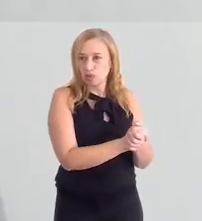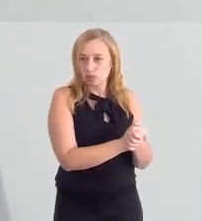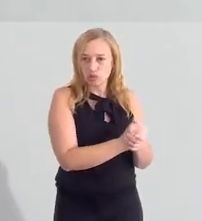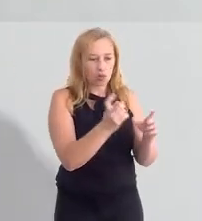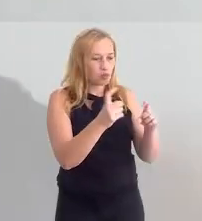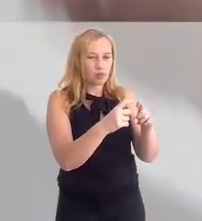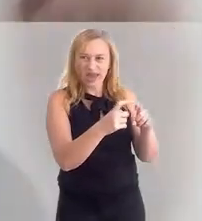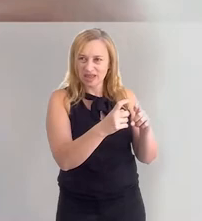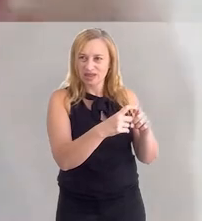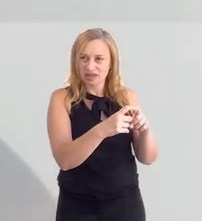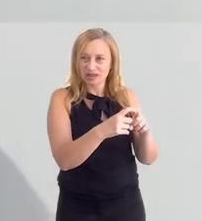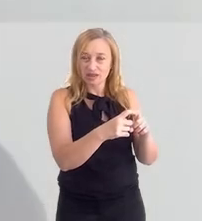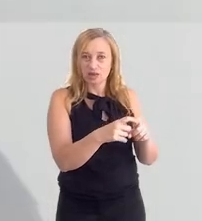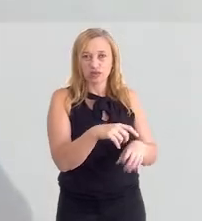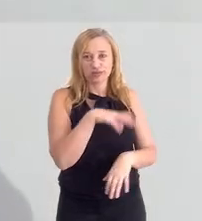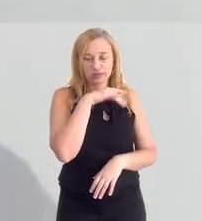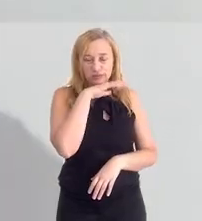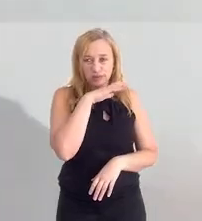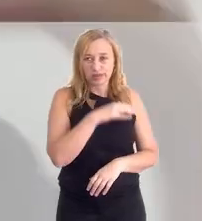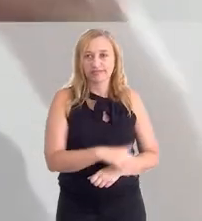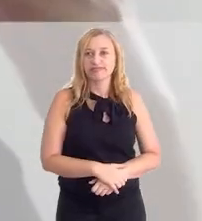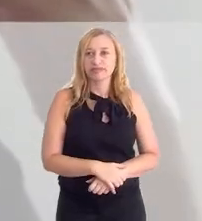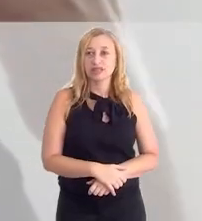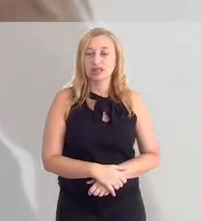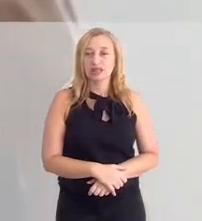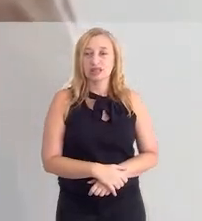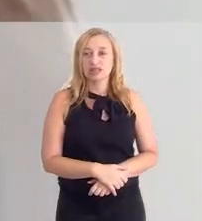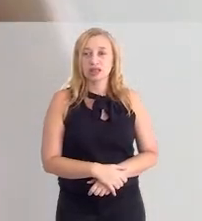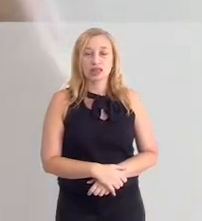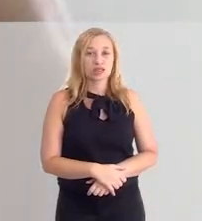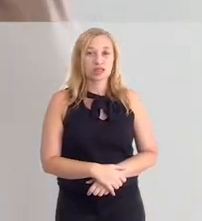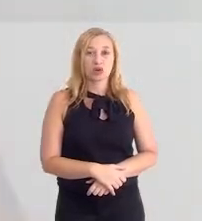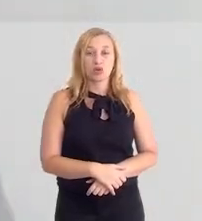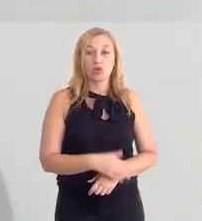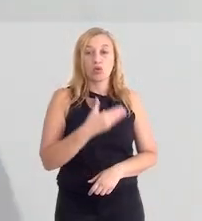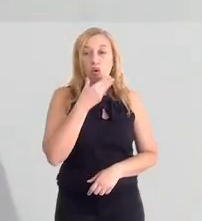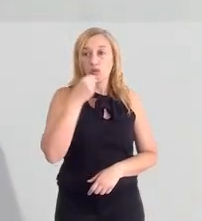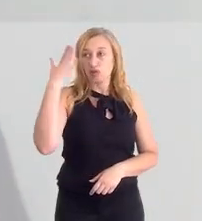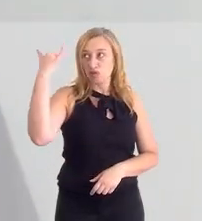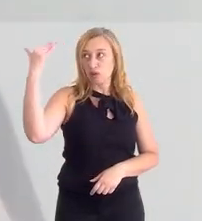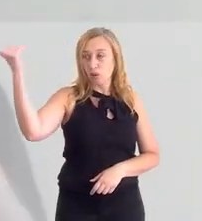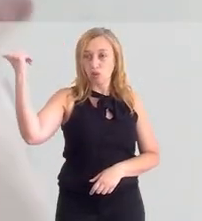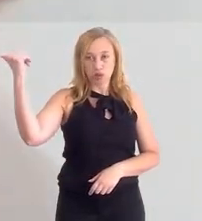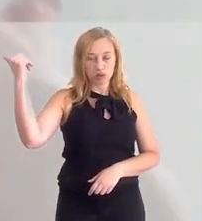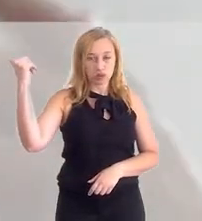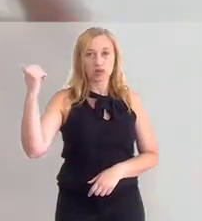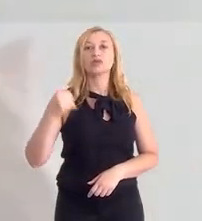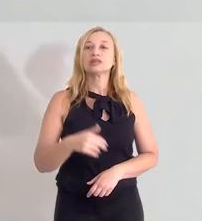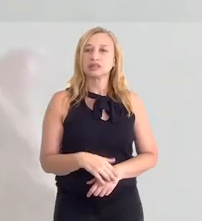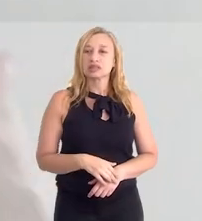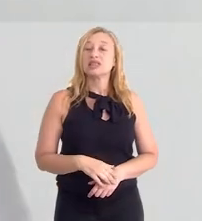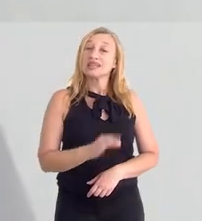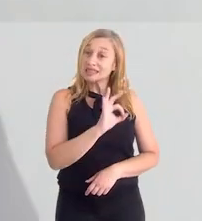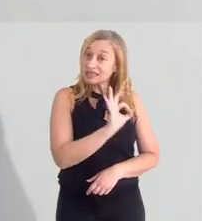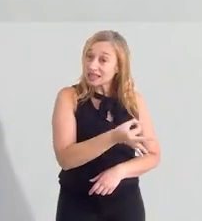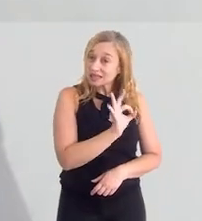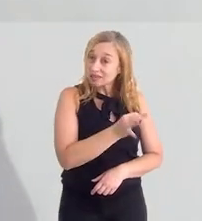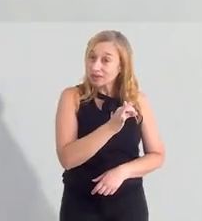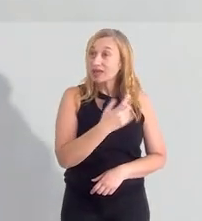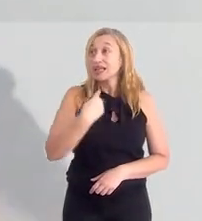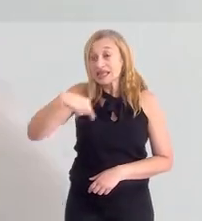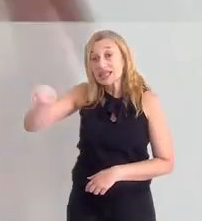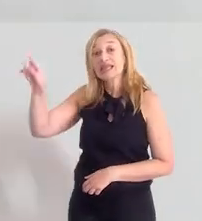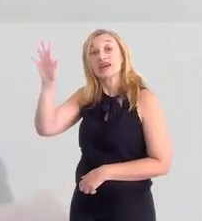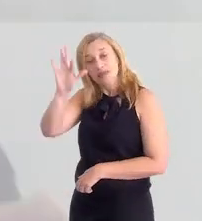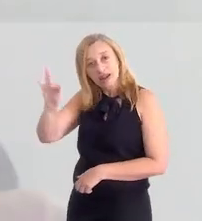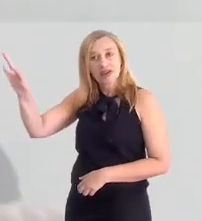que era um médico absolutamente medíocre, a se tornar um nome importante, porque se ele fosse um médico reconhecido, certamente